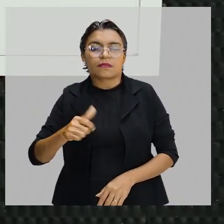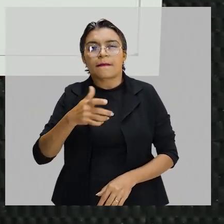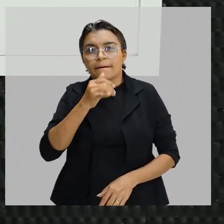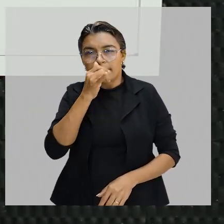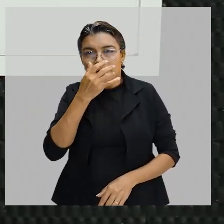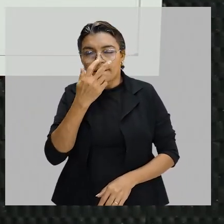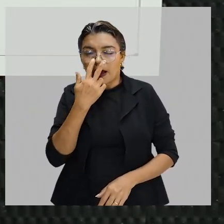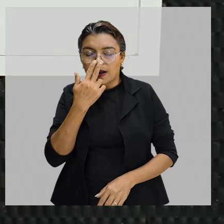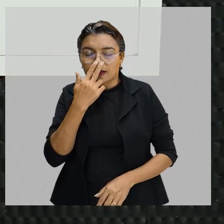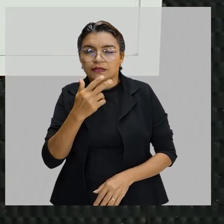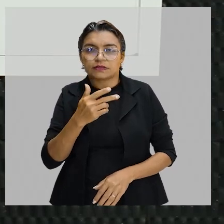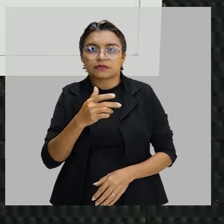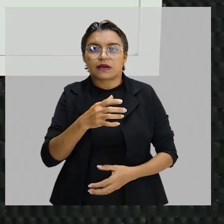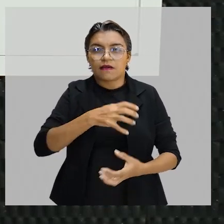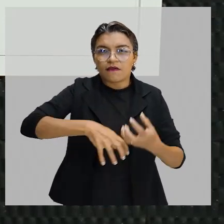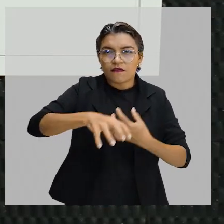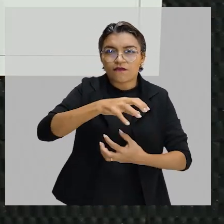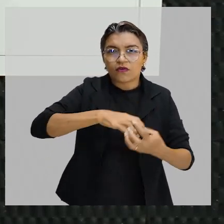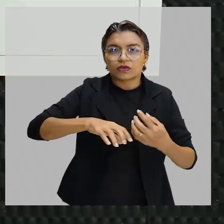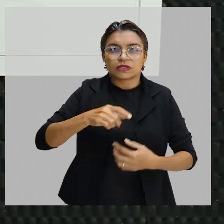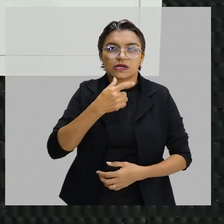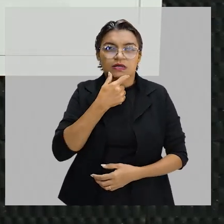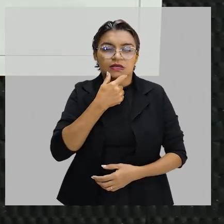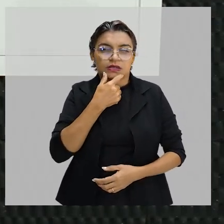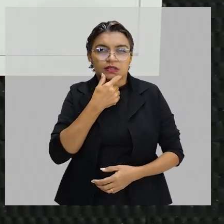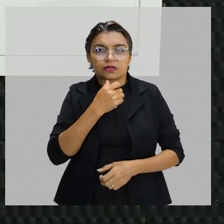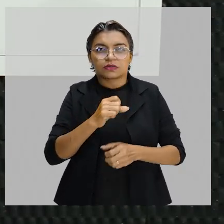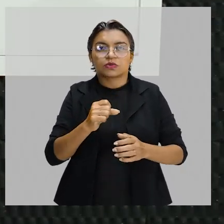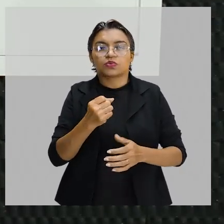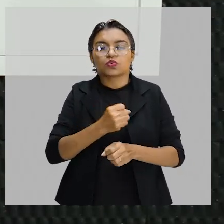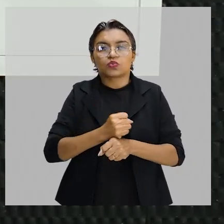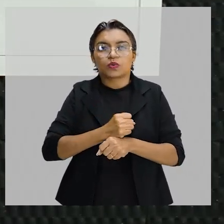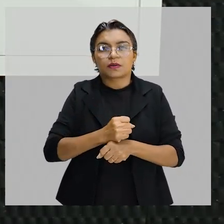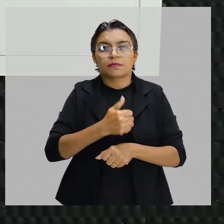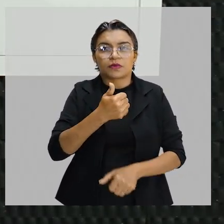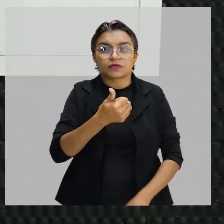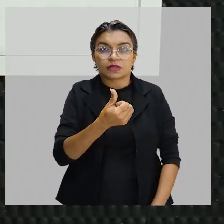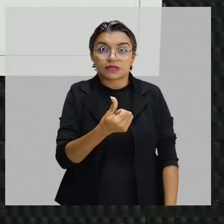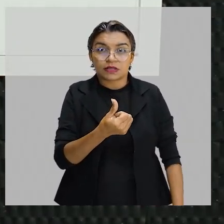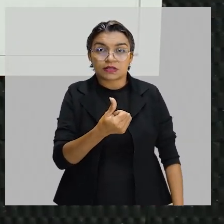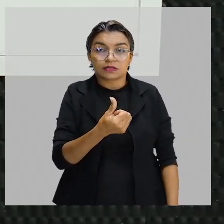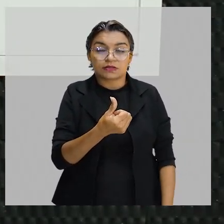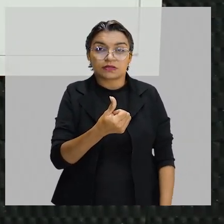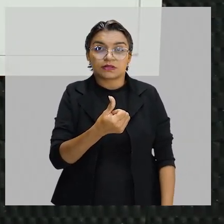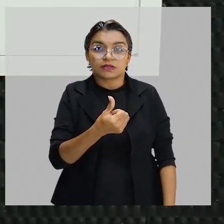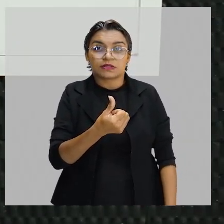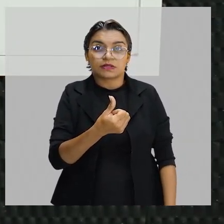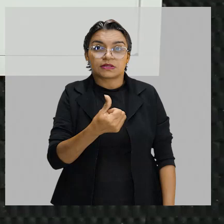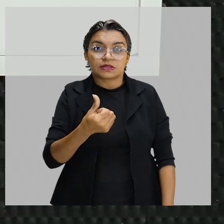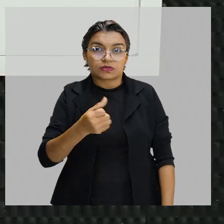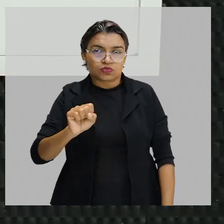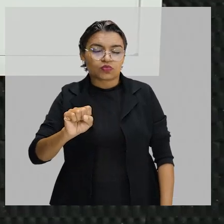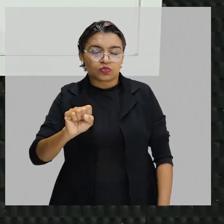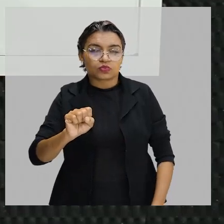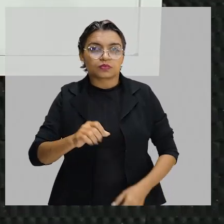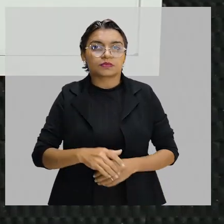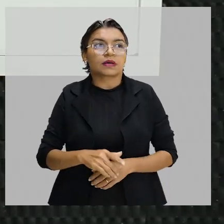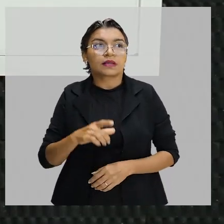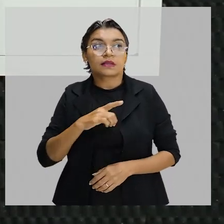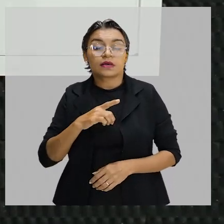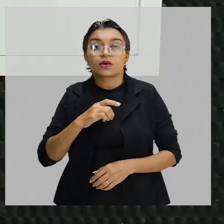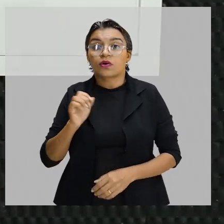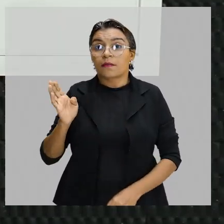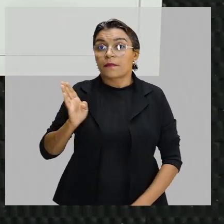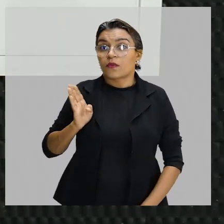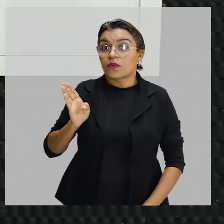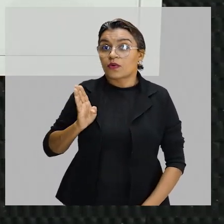burguesas, a Revolução Inglesa gloriosa, né, ali em 1688, nós temos a burguesia com a sua